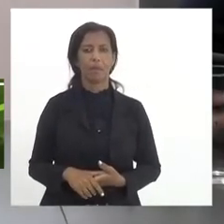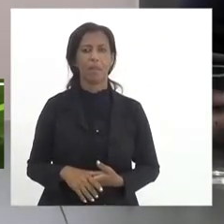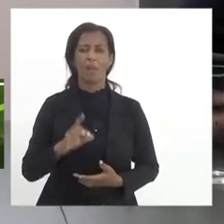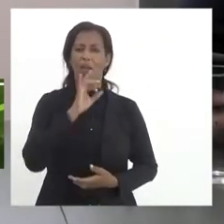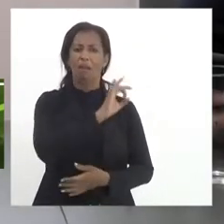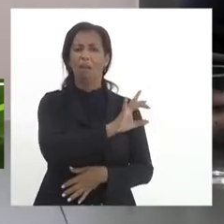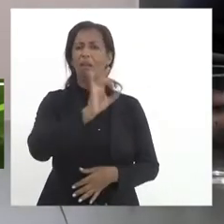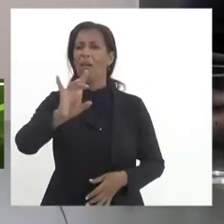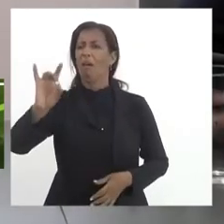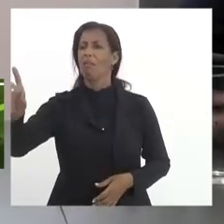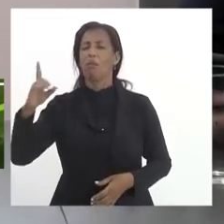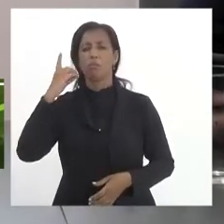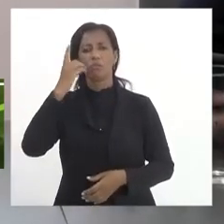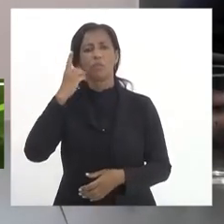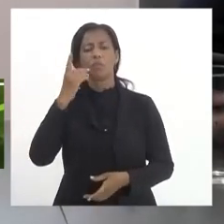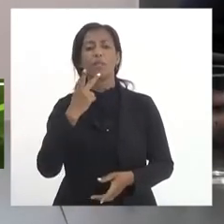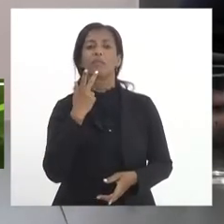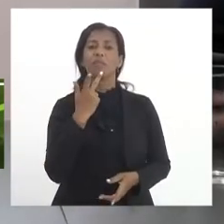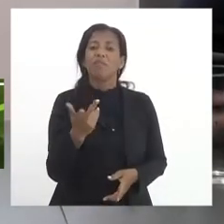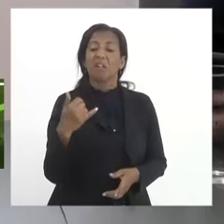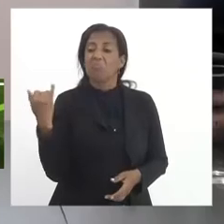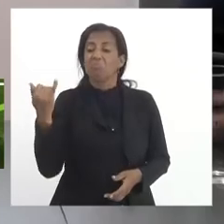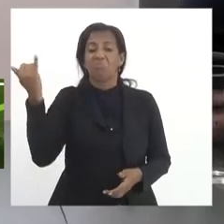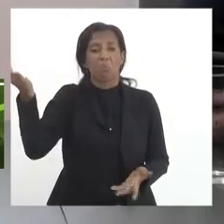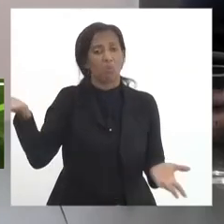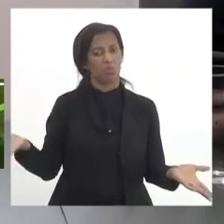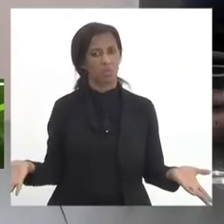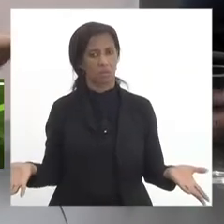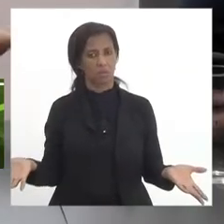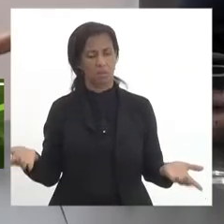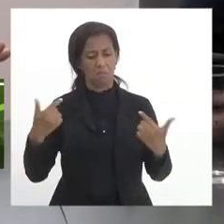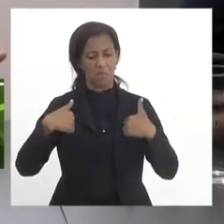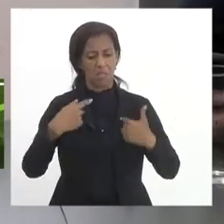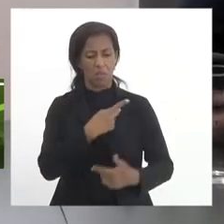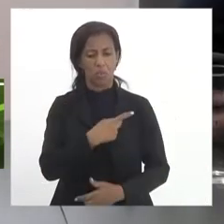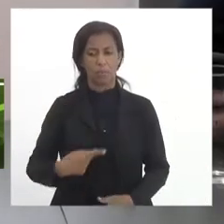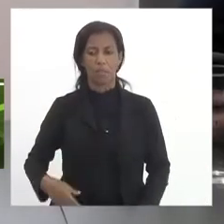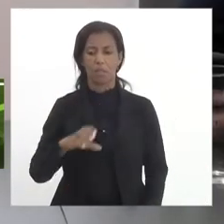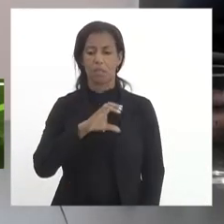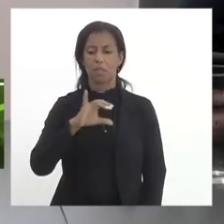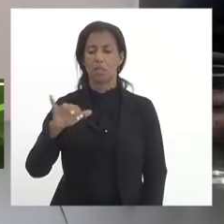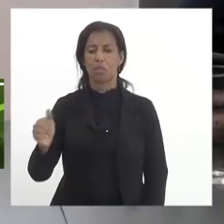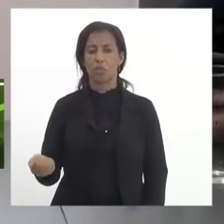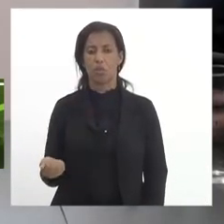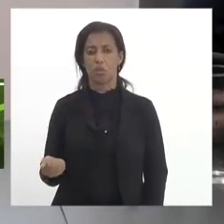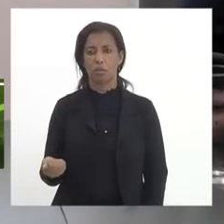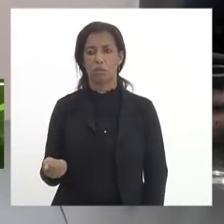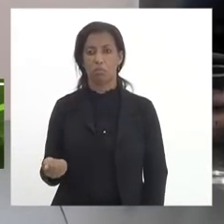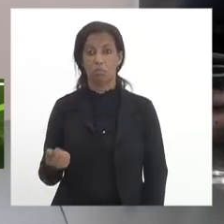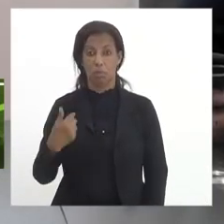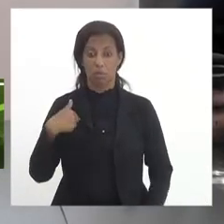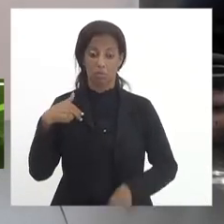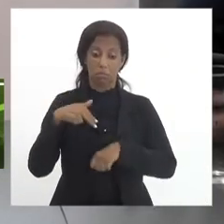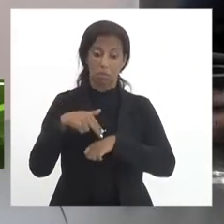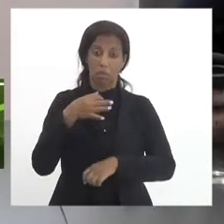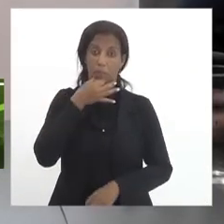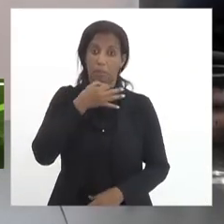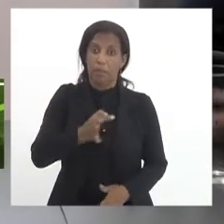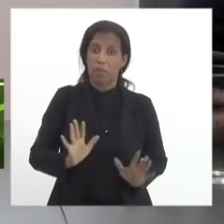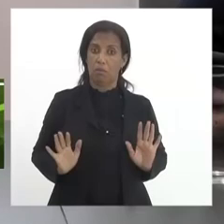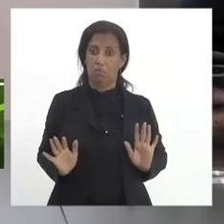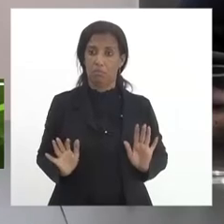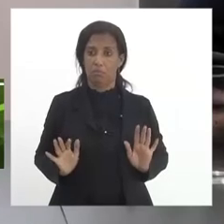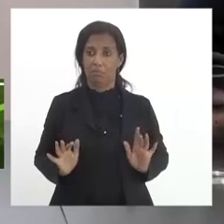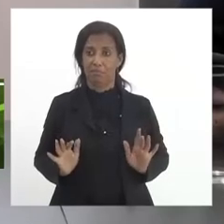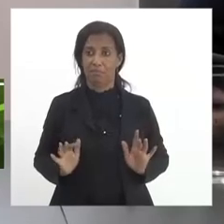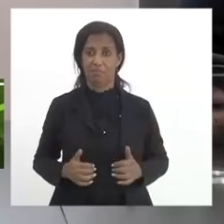Rodrigo, não importa. Ele tem, e eu estou como presidente da CCJ, eu só fiz isso. Eu tenho minha posição. Chega a me